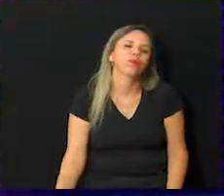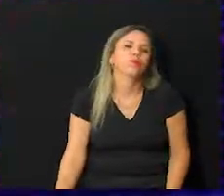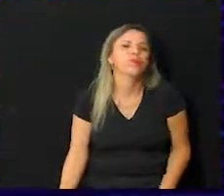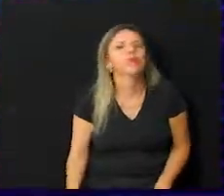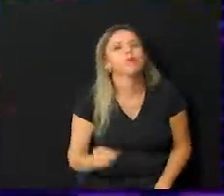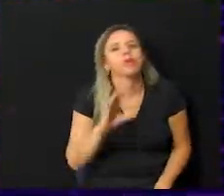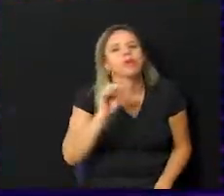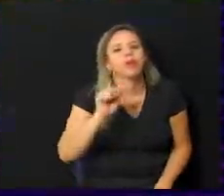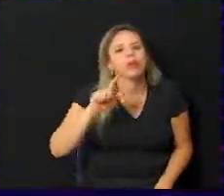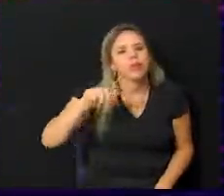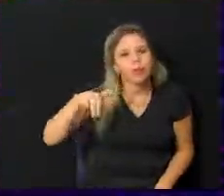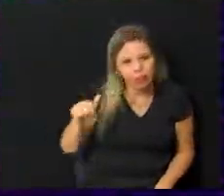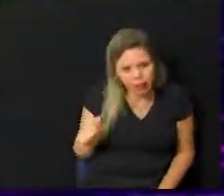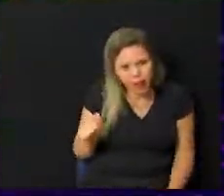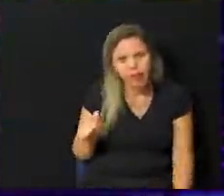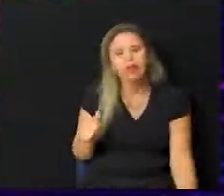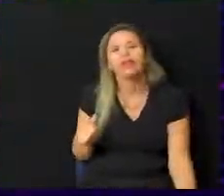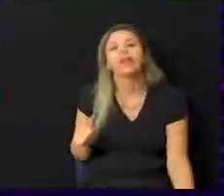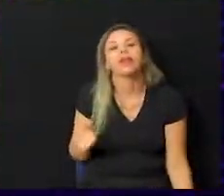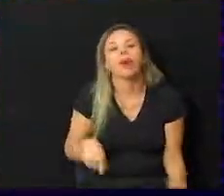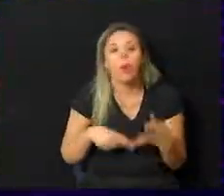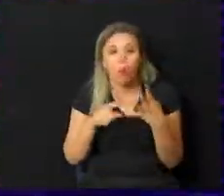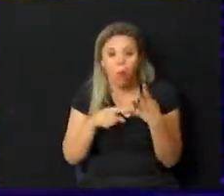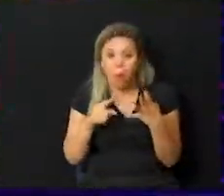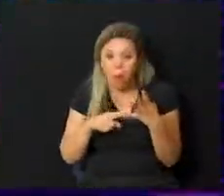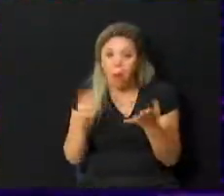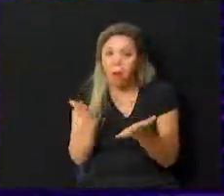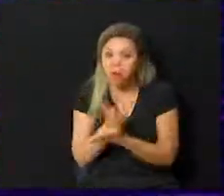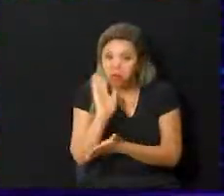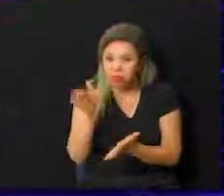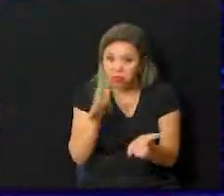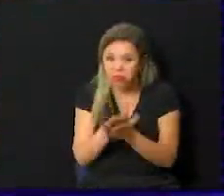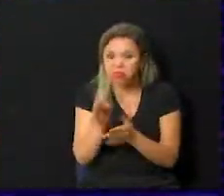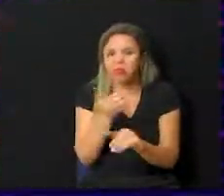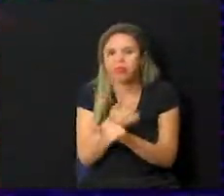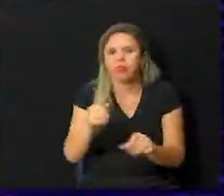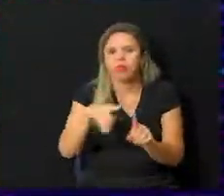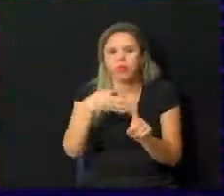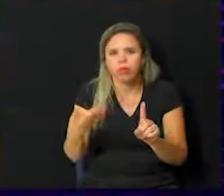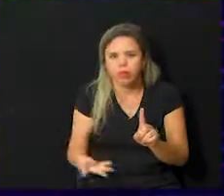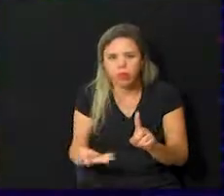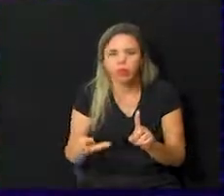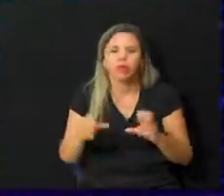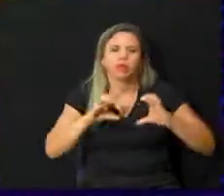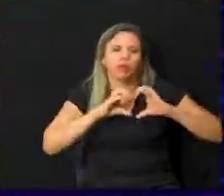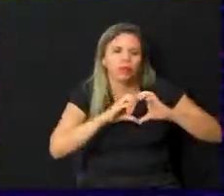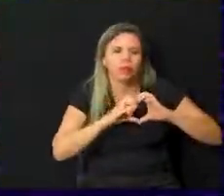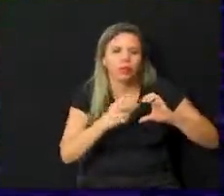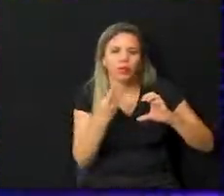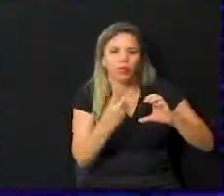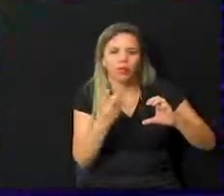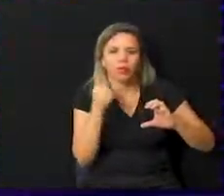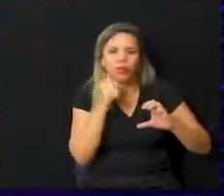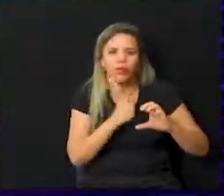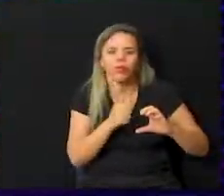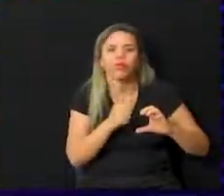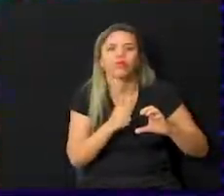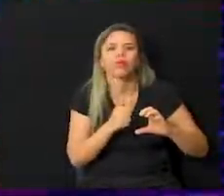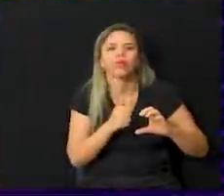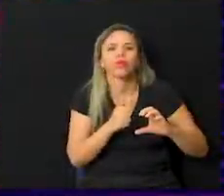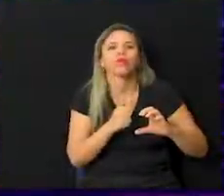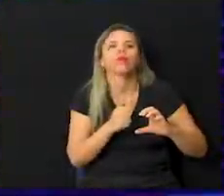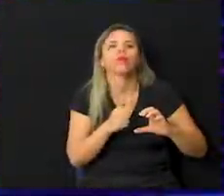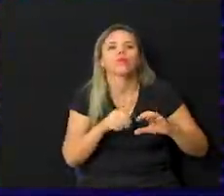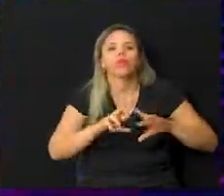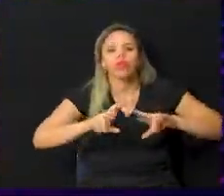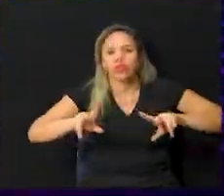romance chamado Camila e Camila, é o meu quarto livro, meu quarto lançamento. Ele é um romance LGBT, focado no amor entre duas meninas, que vivem